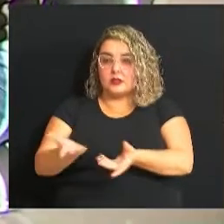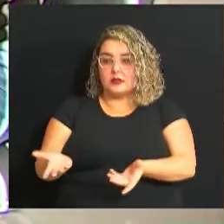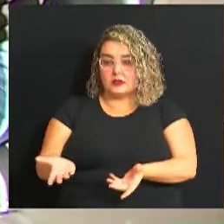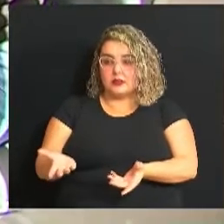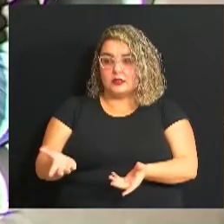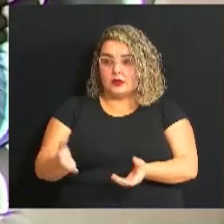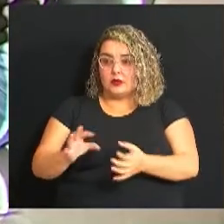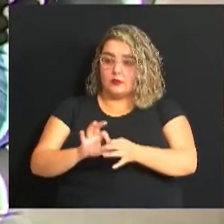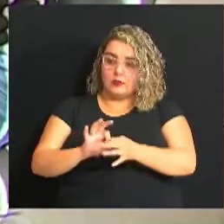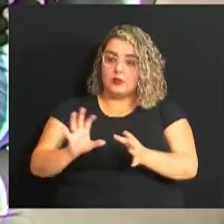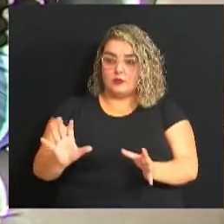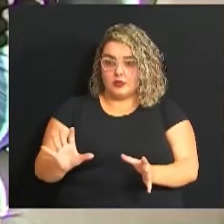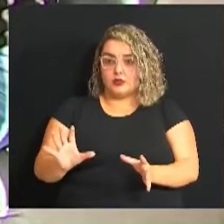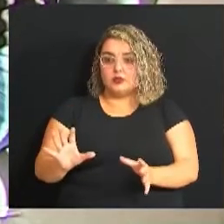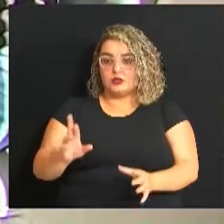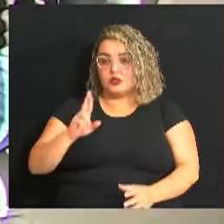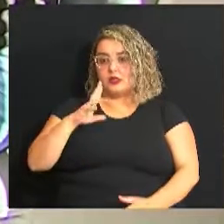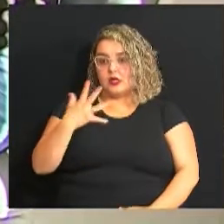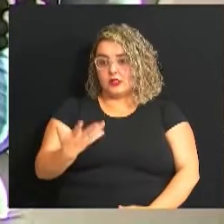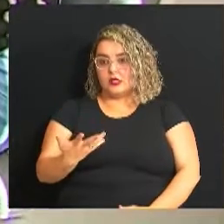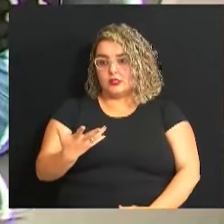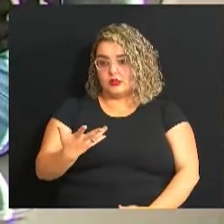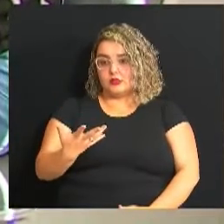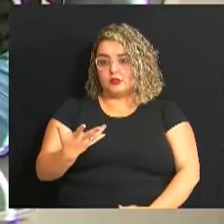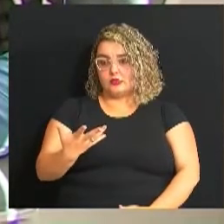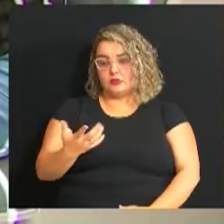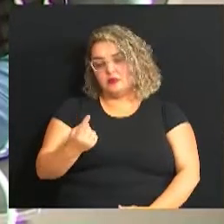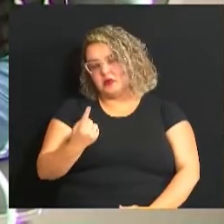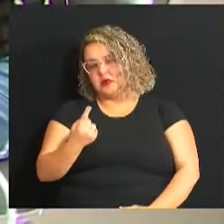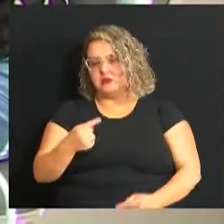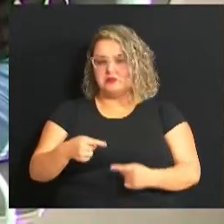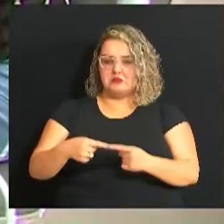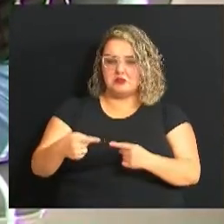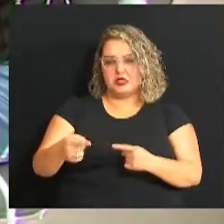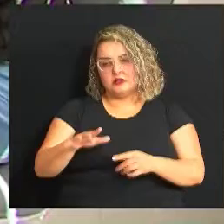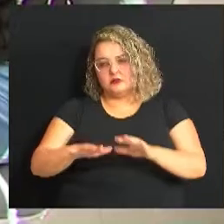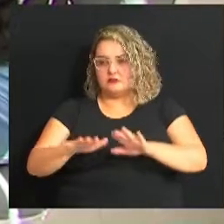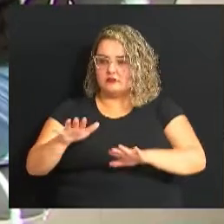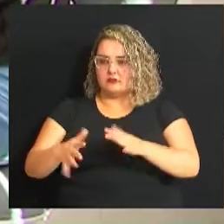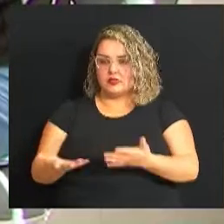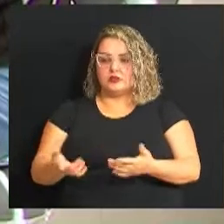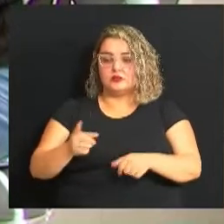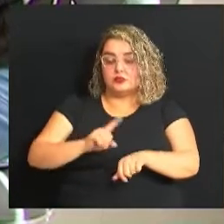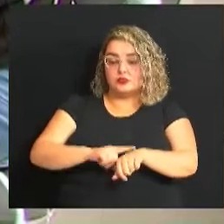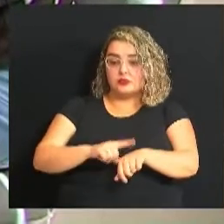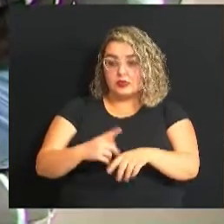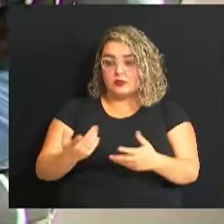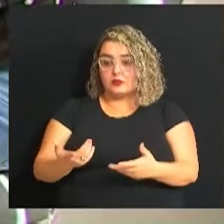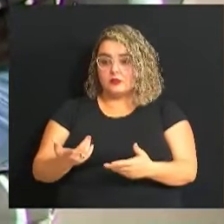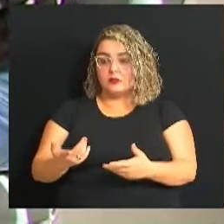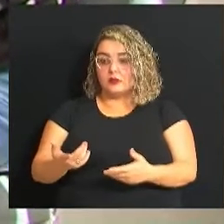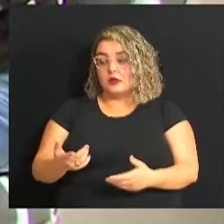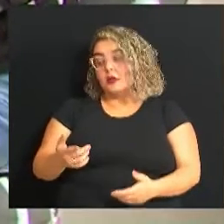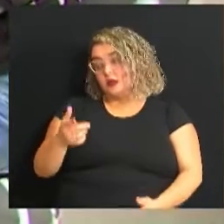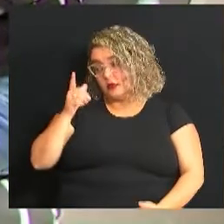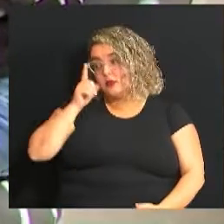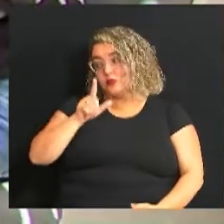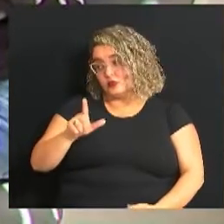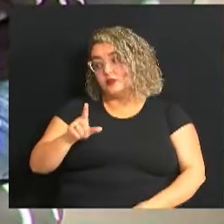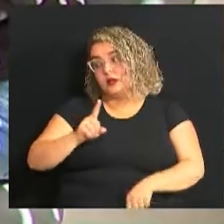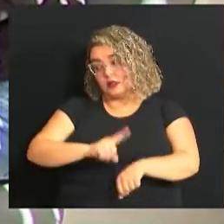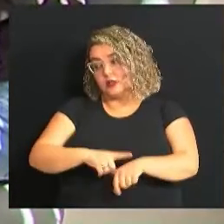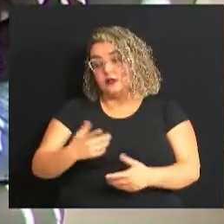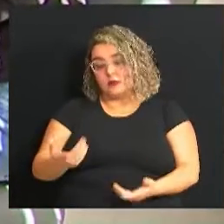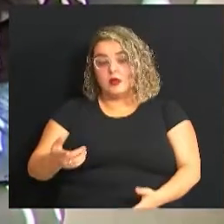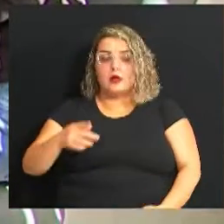que você resolva talvez aí em uma semana, enfim, dependendo do tempo em que a pessoa procura. Ganha tempo, né, Elisângela? Sim, sim. E para o